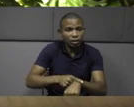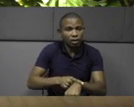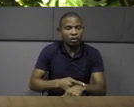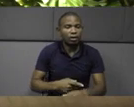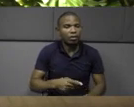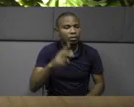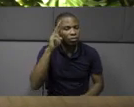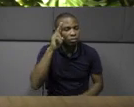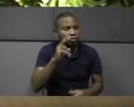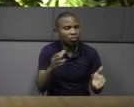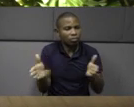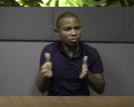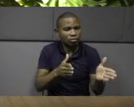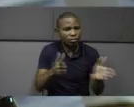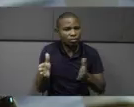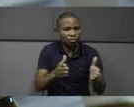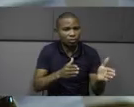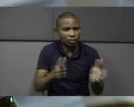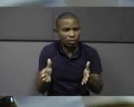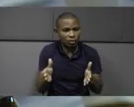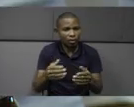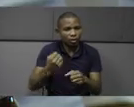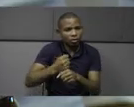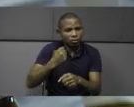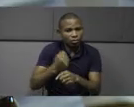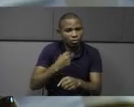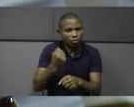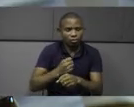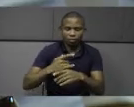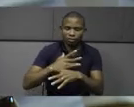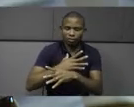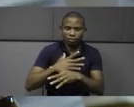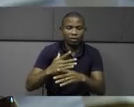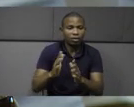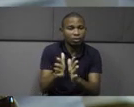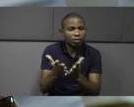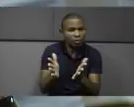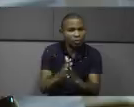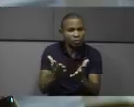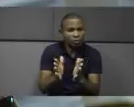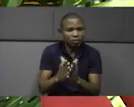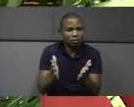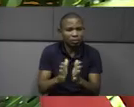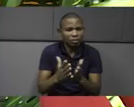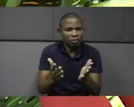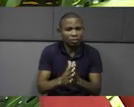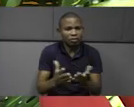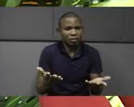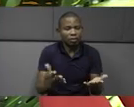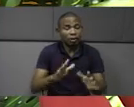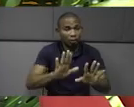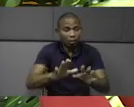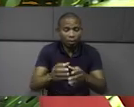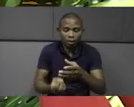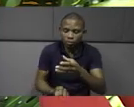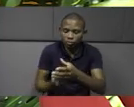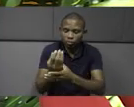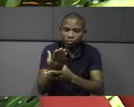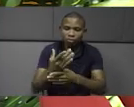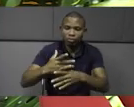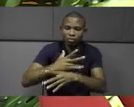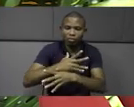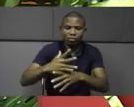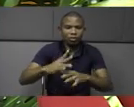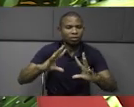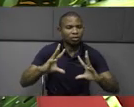deixaríamos de construir o tipo de cidade para pobres e construiremos cidade pra todo mundo nesta